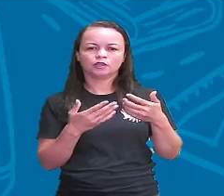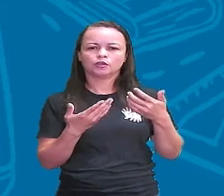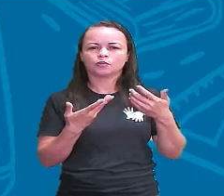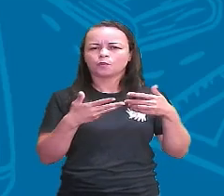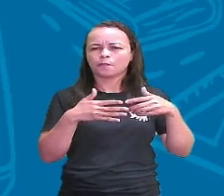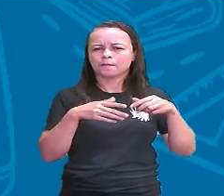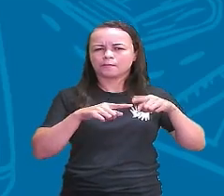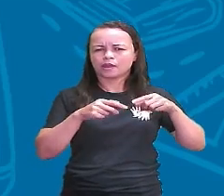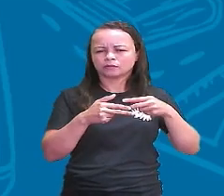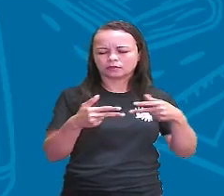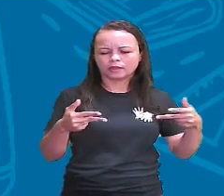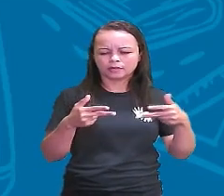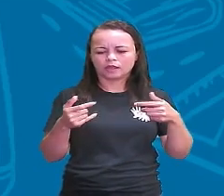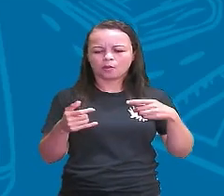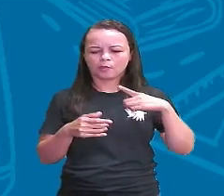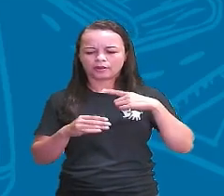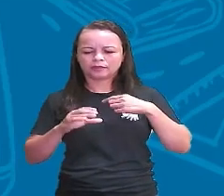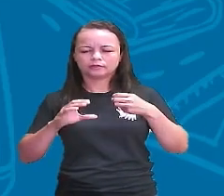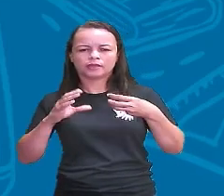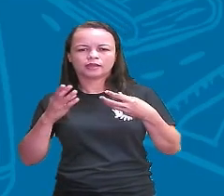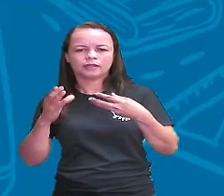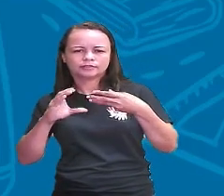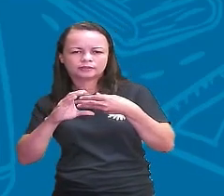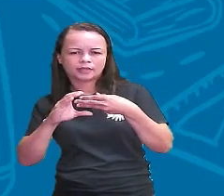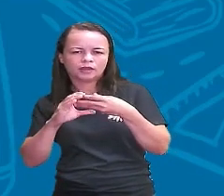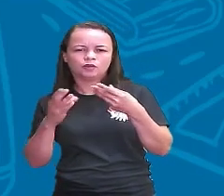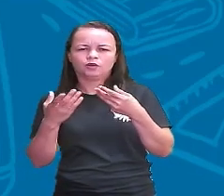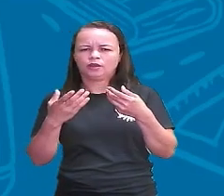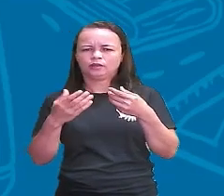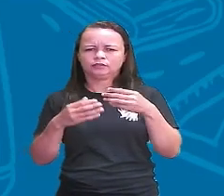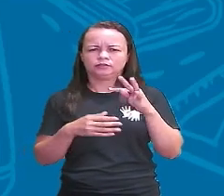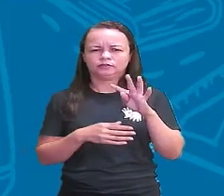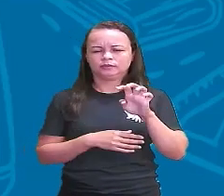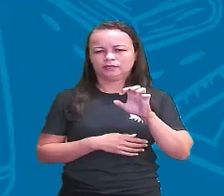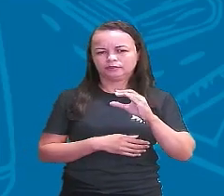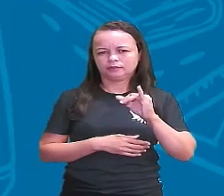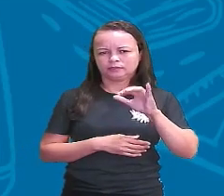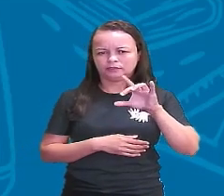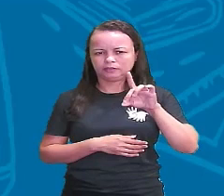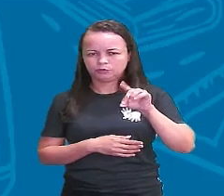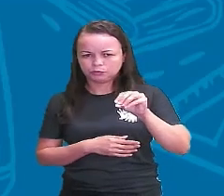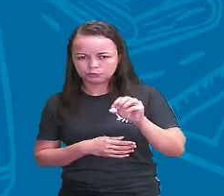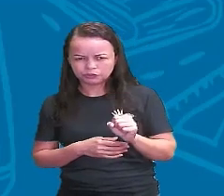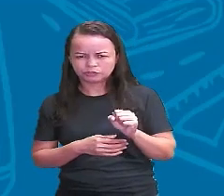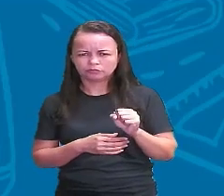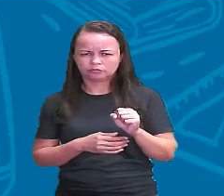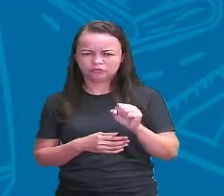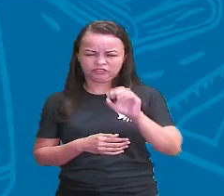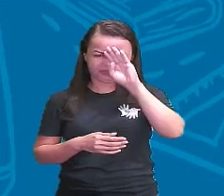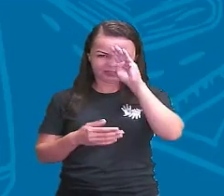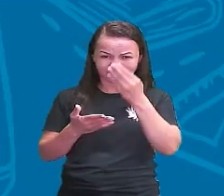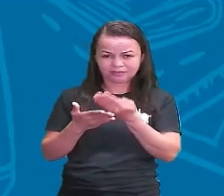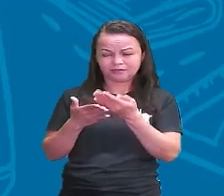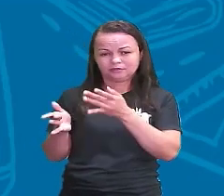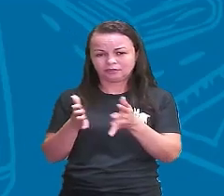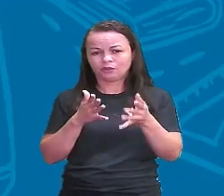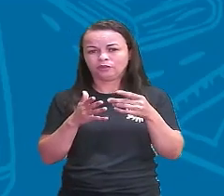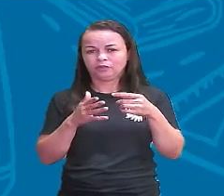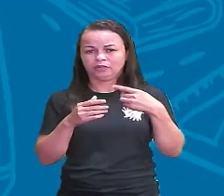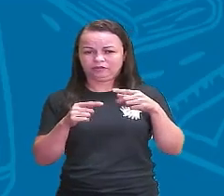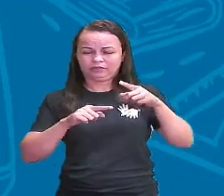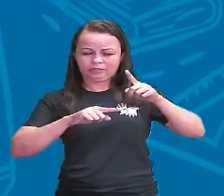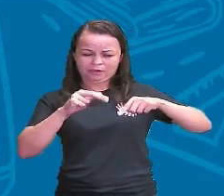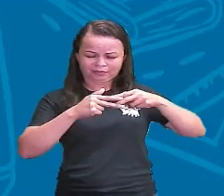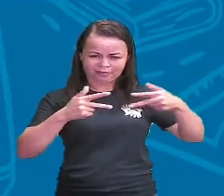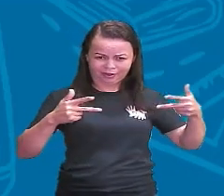para formar novas células e tecidos. E aí, vocês acreditam que os alimentos eles vão nos fornecer